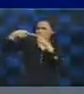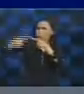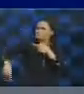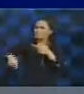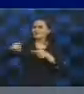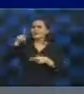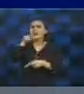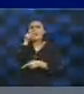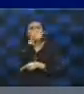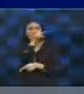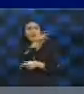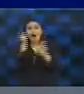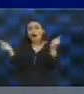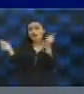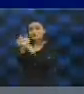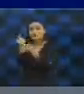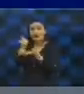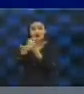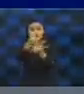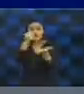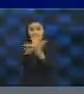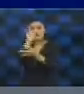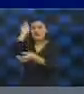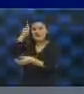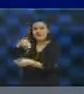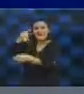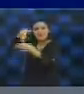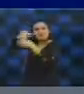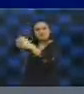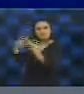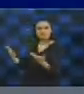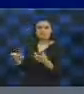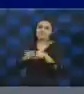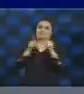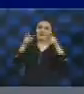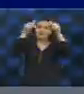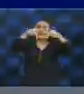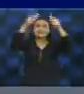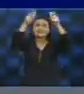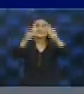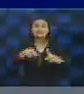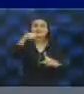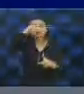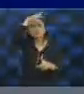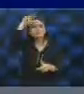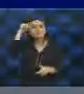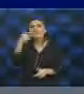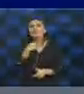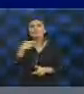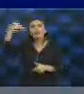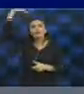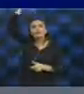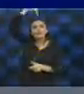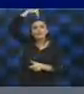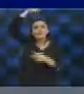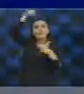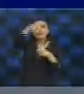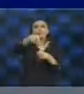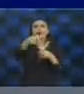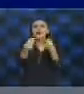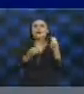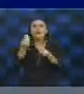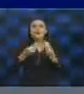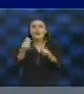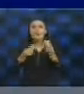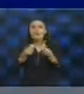enquanto ele ajudava a eleger o governador. Mas a cidade não pode ser refém dessa briga entre políticos. Isso não